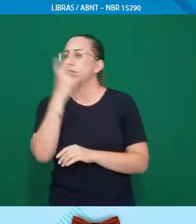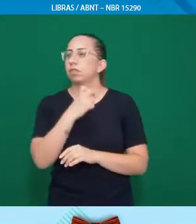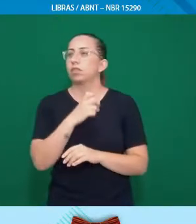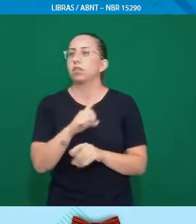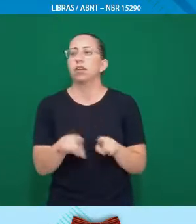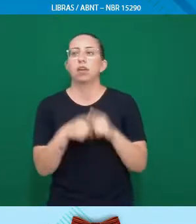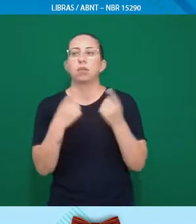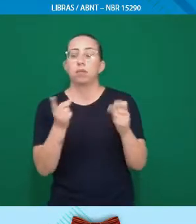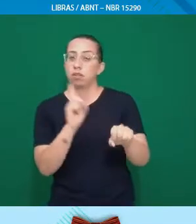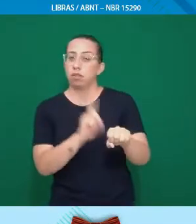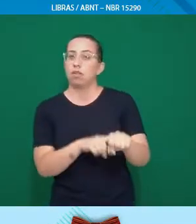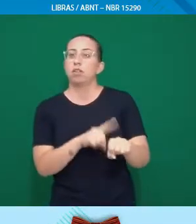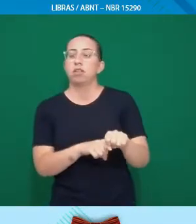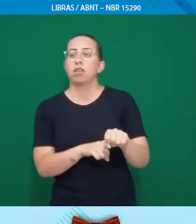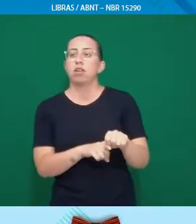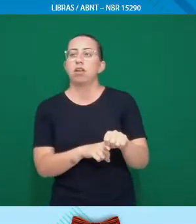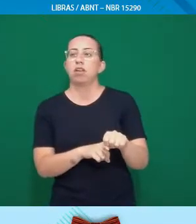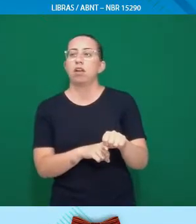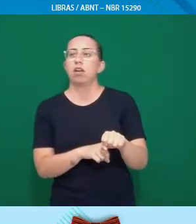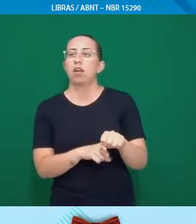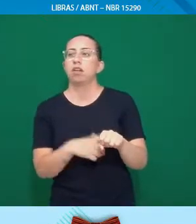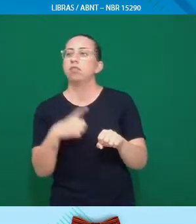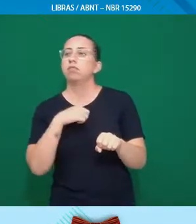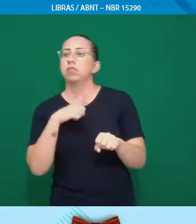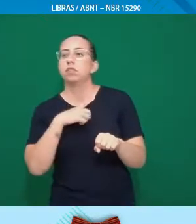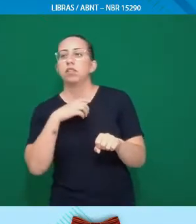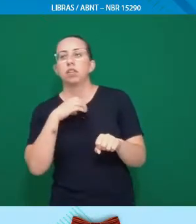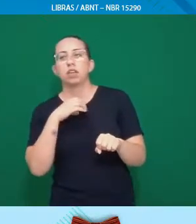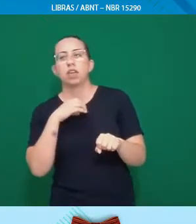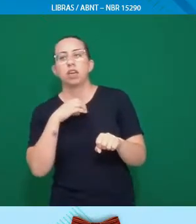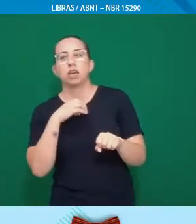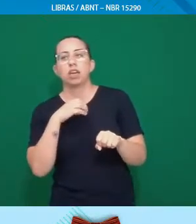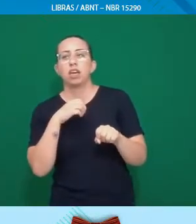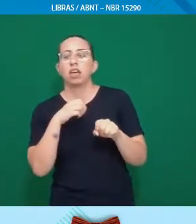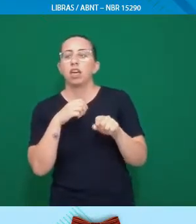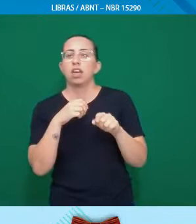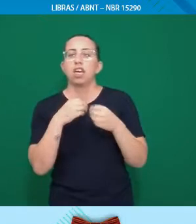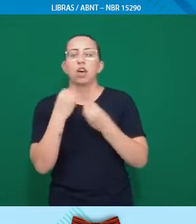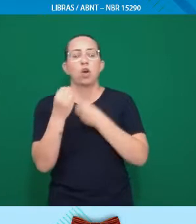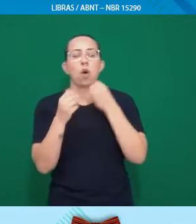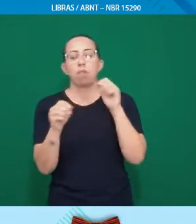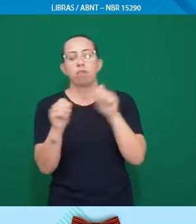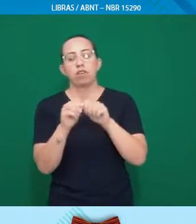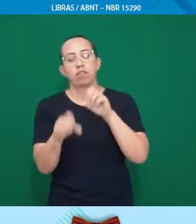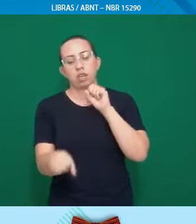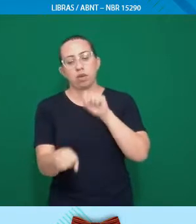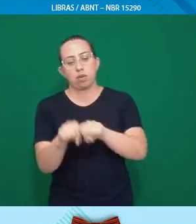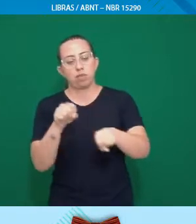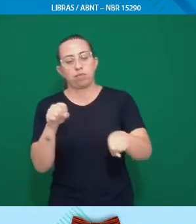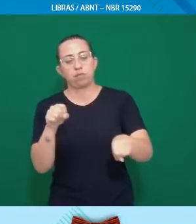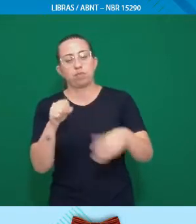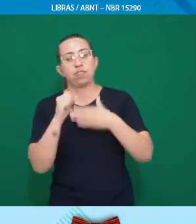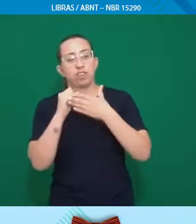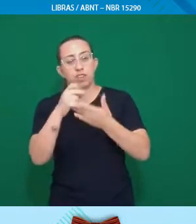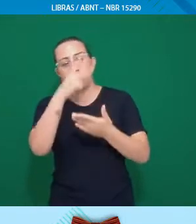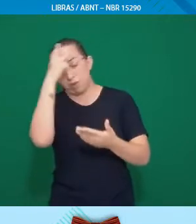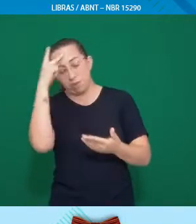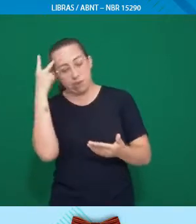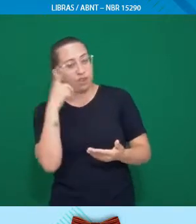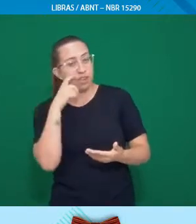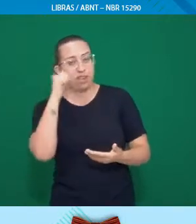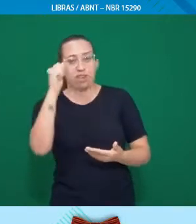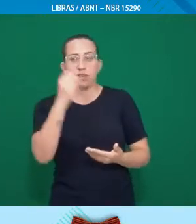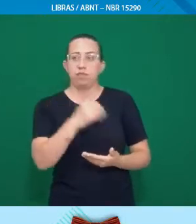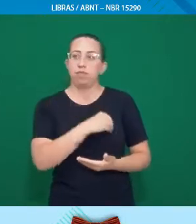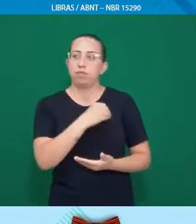momento é a gente tem oportunidade de fazer uma Moção para uma pessoa que salvam a vida né